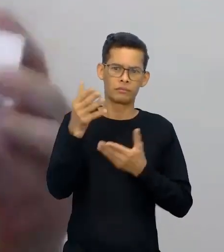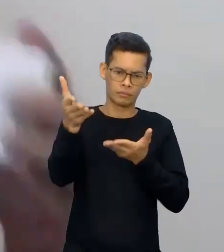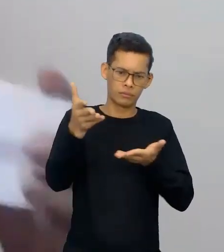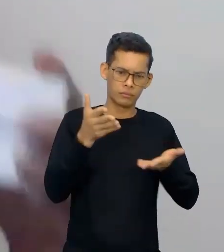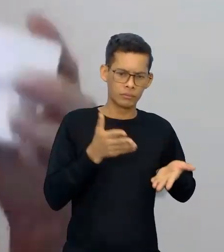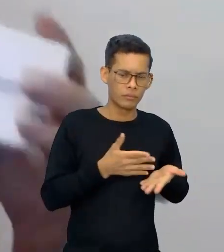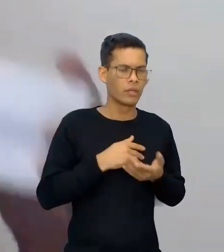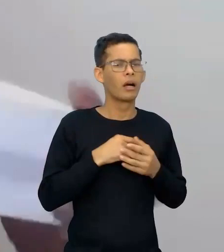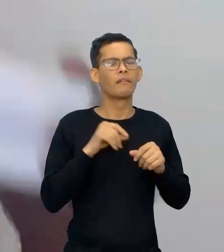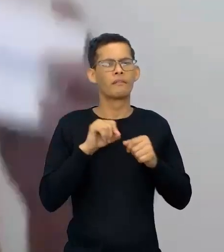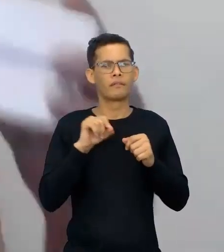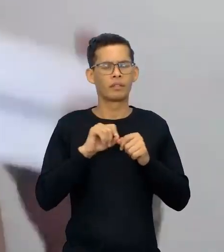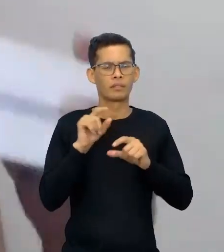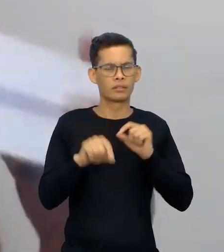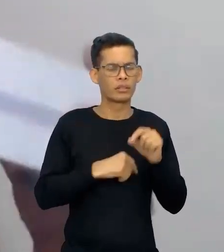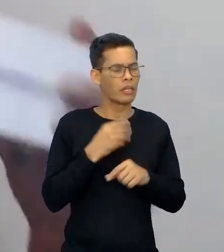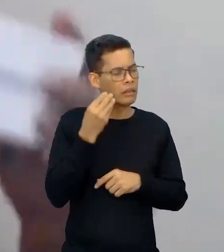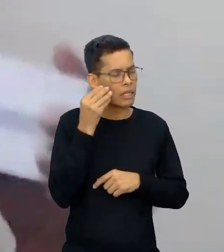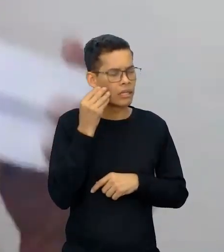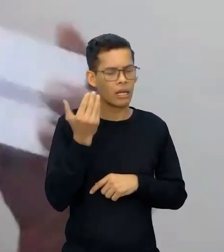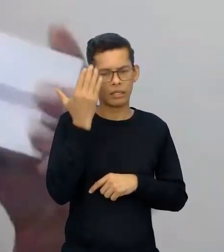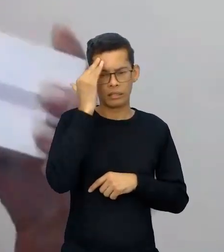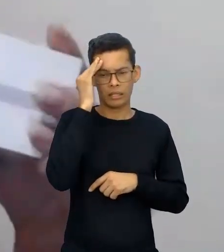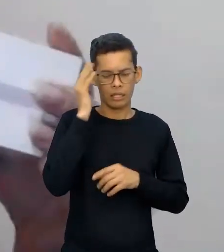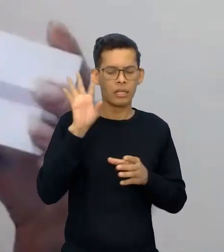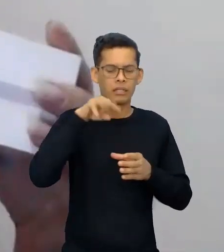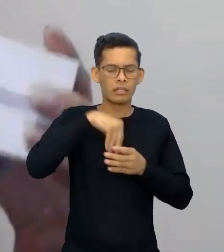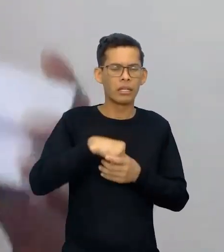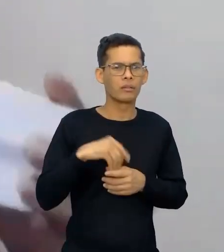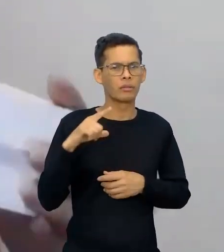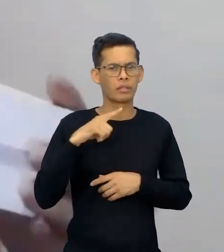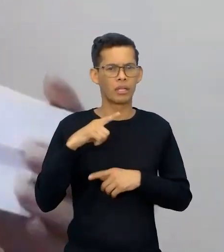a buscar e entender o que tem dentro da caixa.